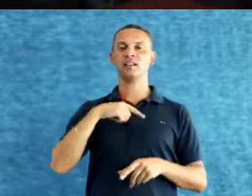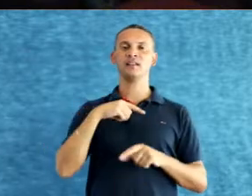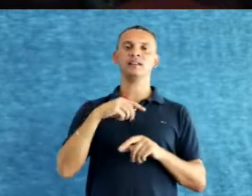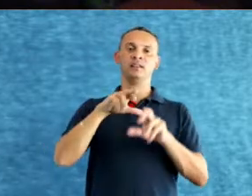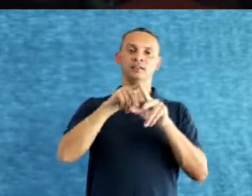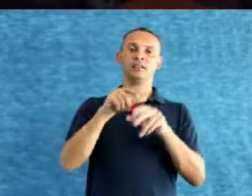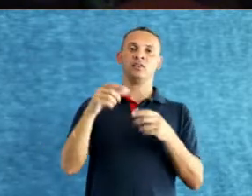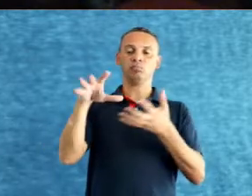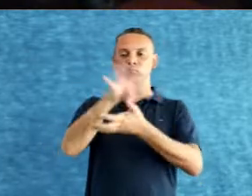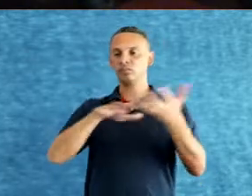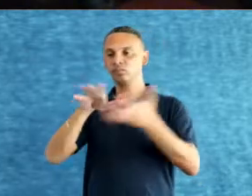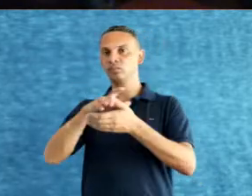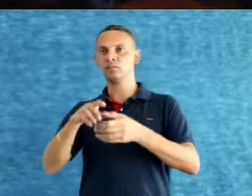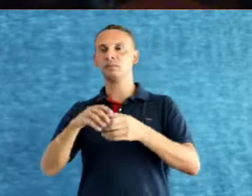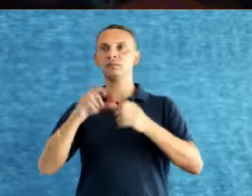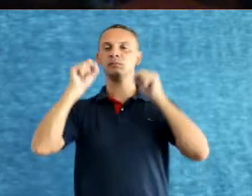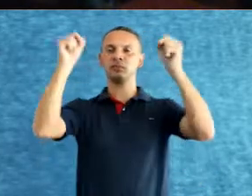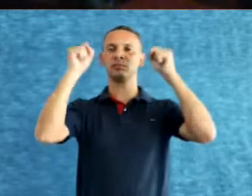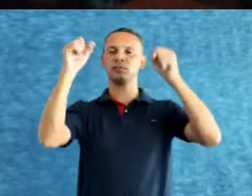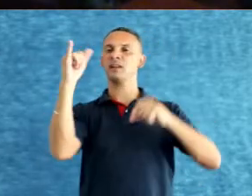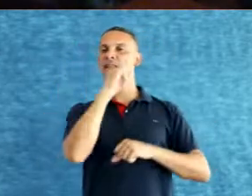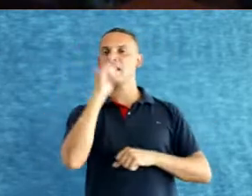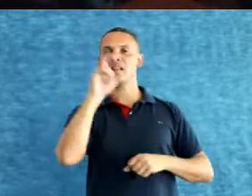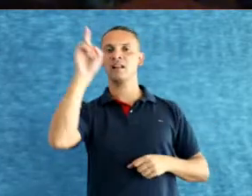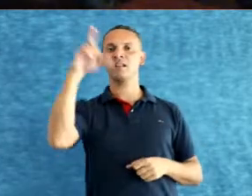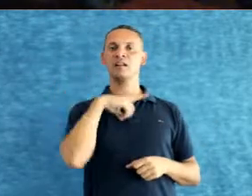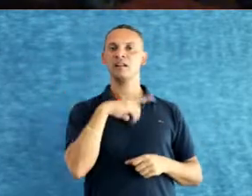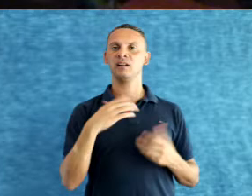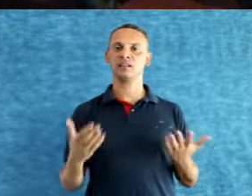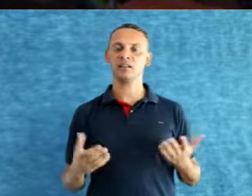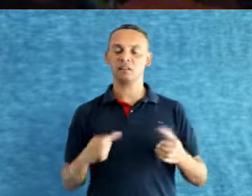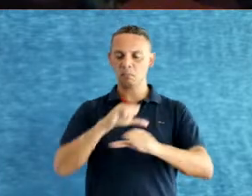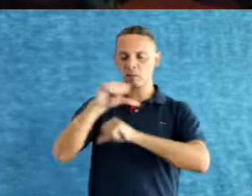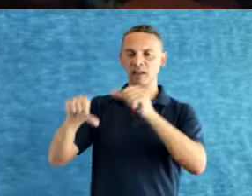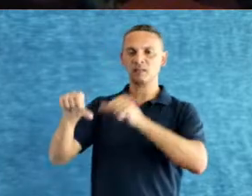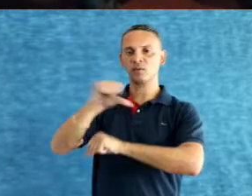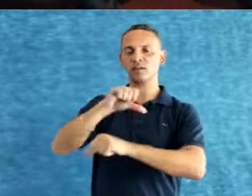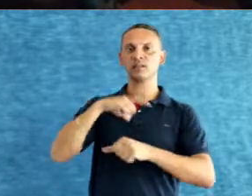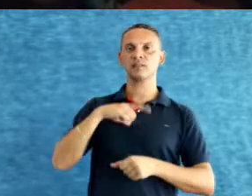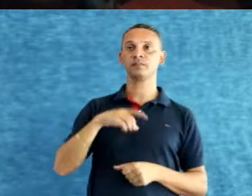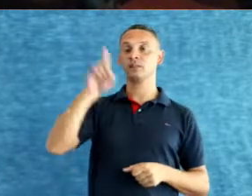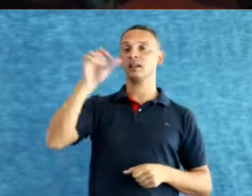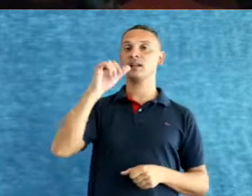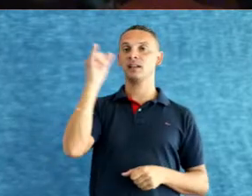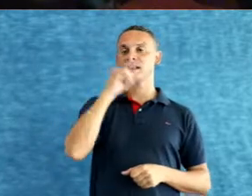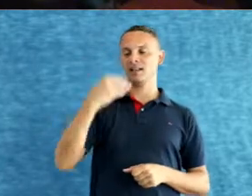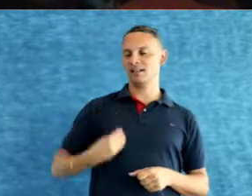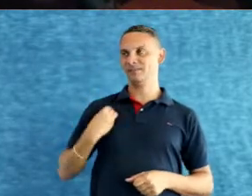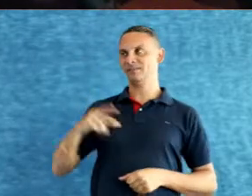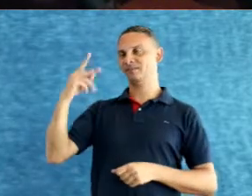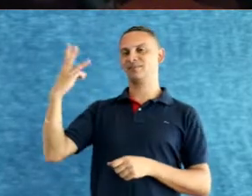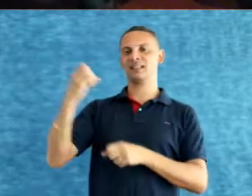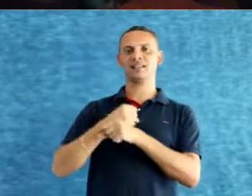faz às mulheres para incentivarem os maridos, os filhos, a irem para lutar pela unificação da Itália, etc.,